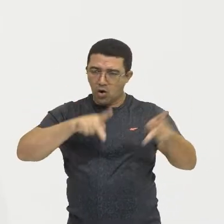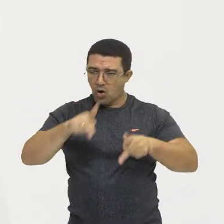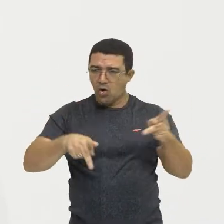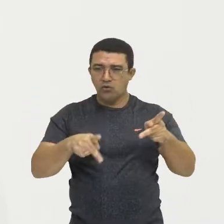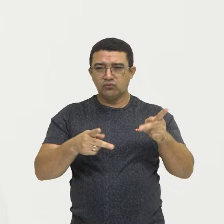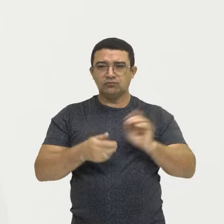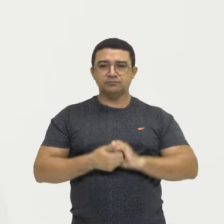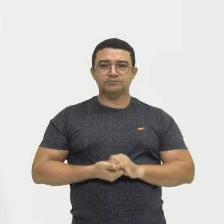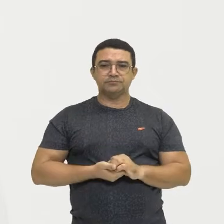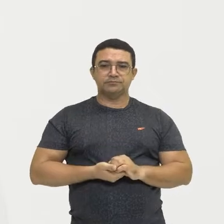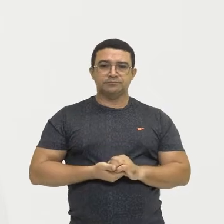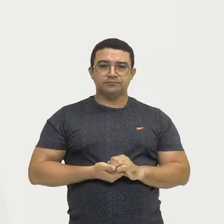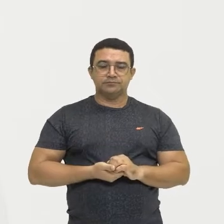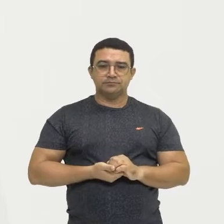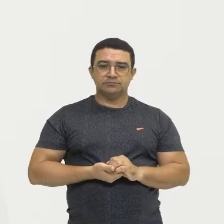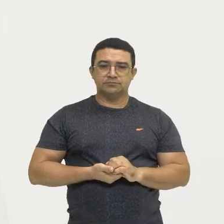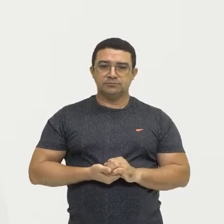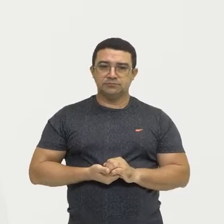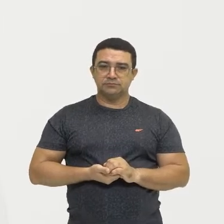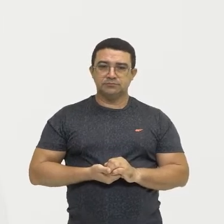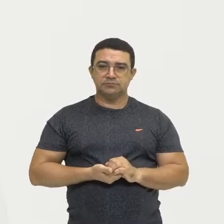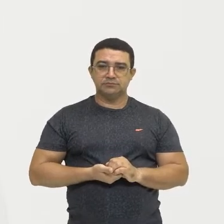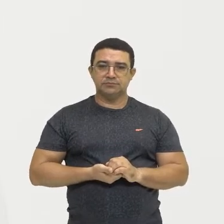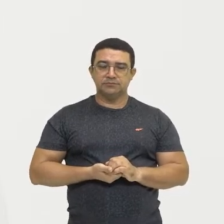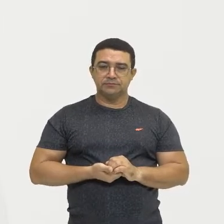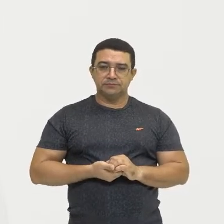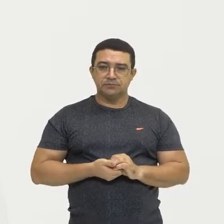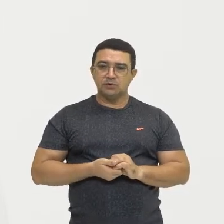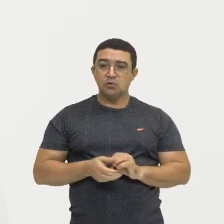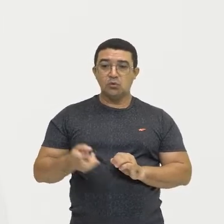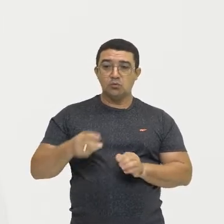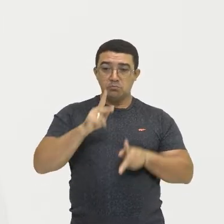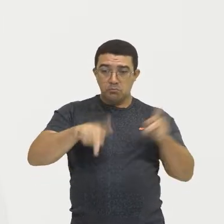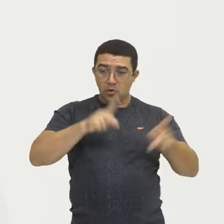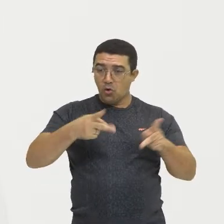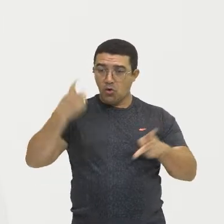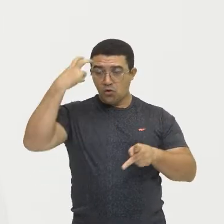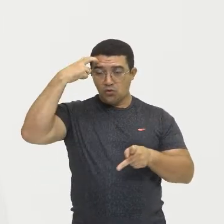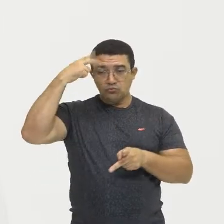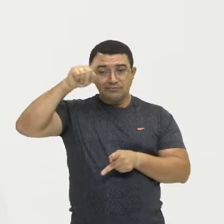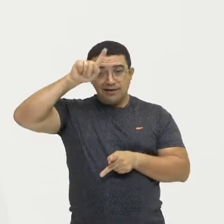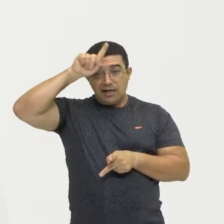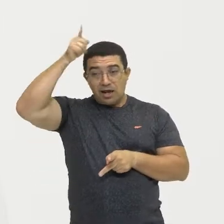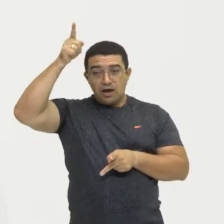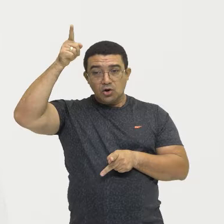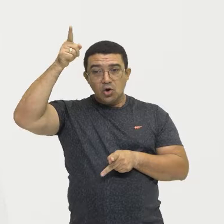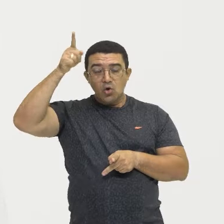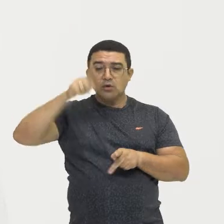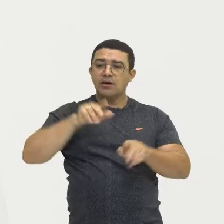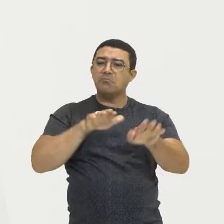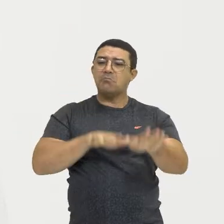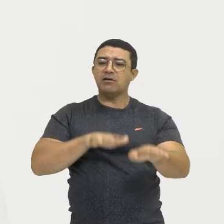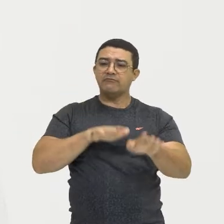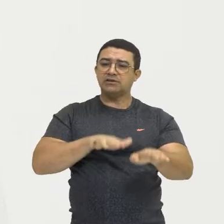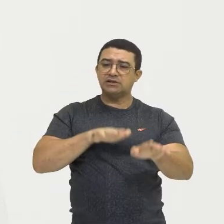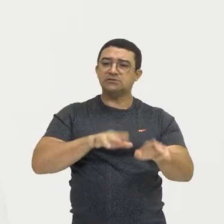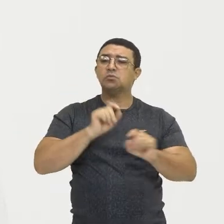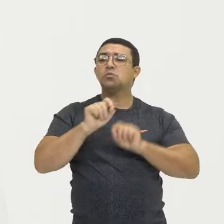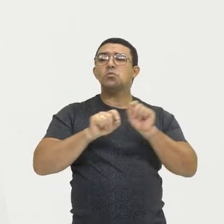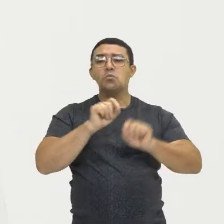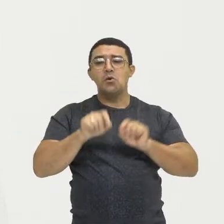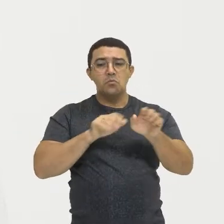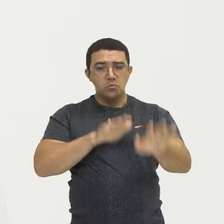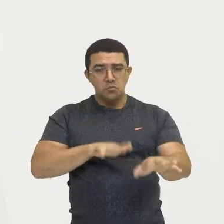comum mesmo, essa força criadora do povo que criou essa manifestação. Que manifestação,